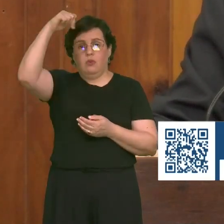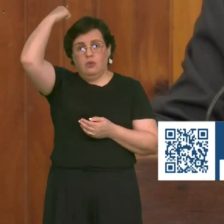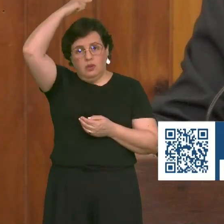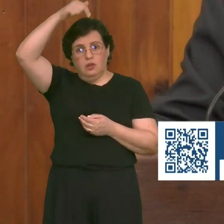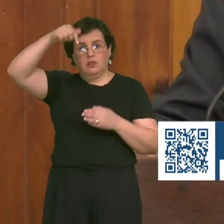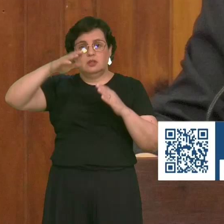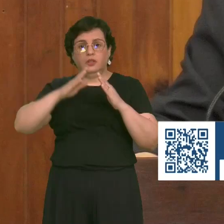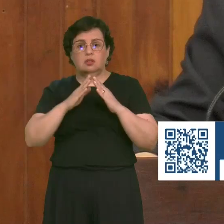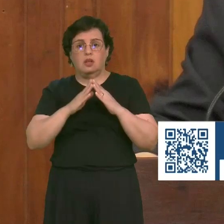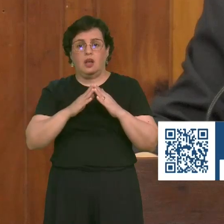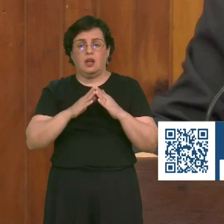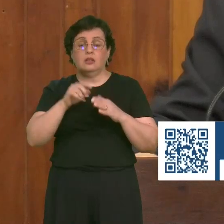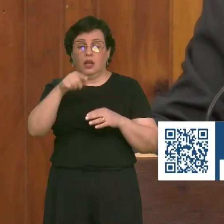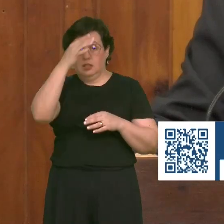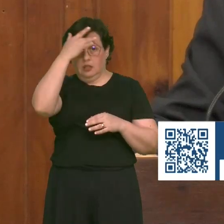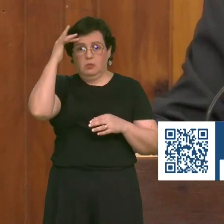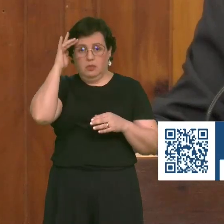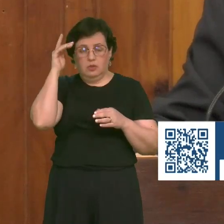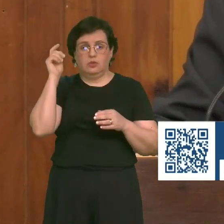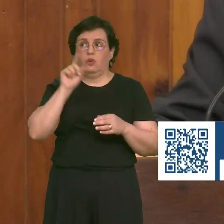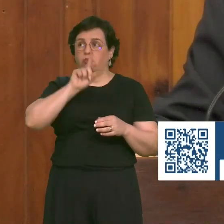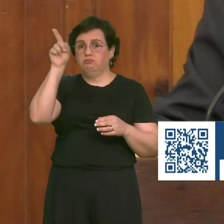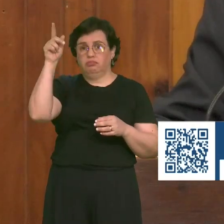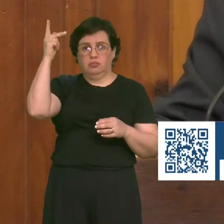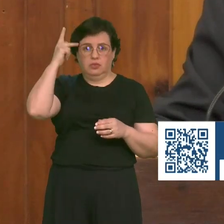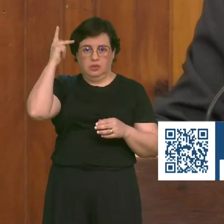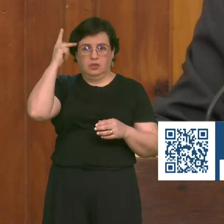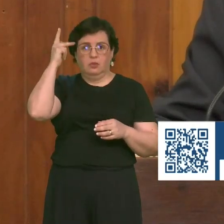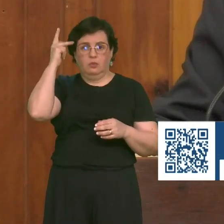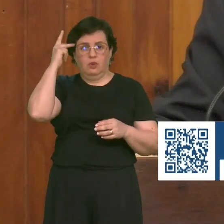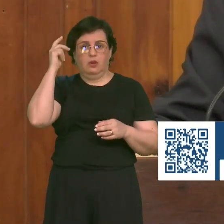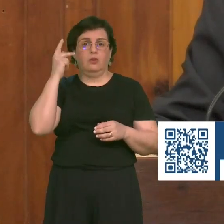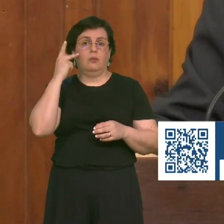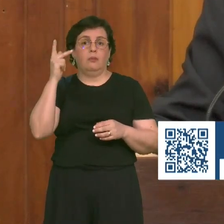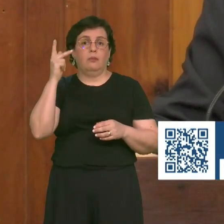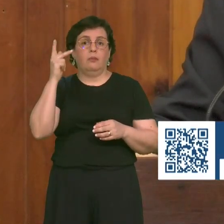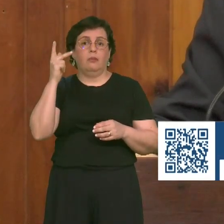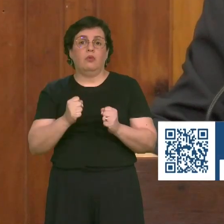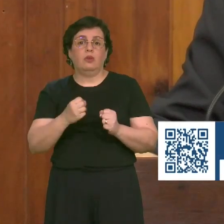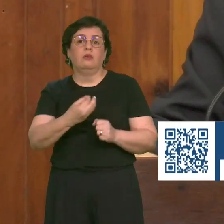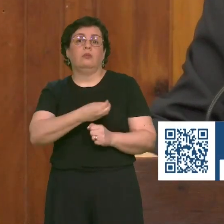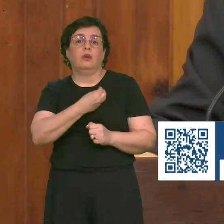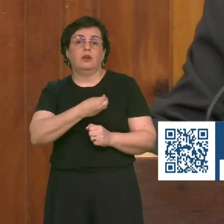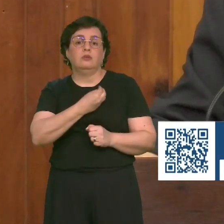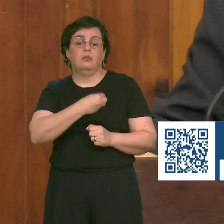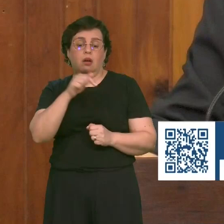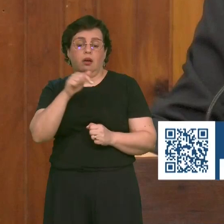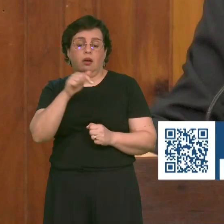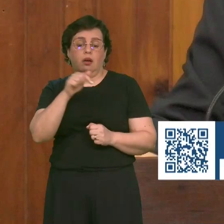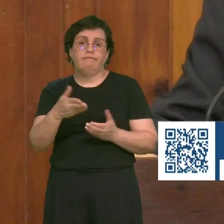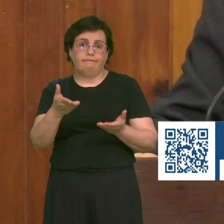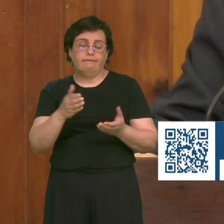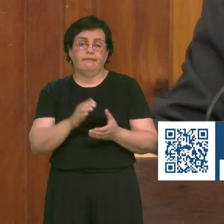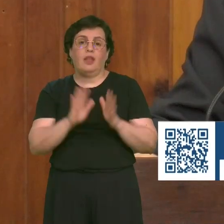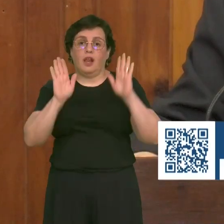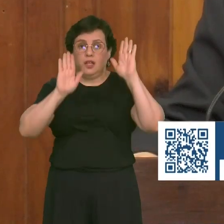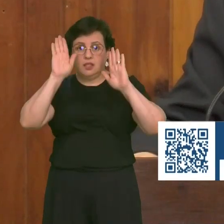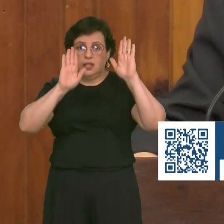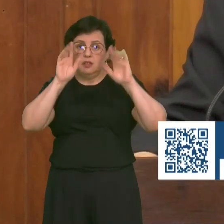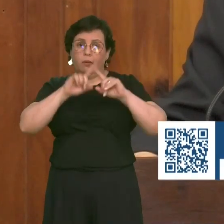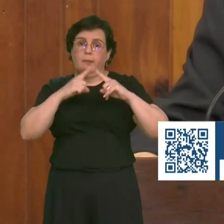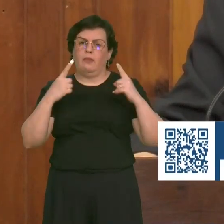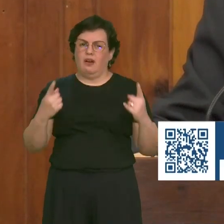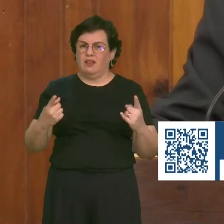é um short de São Paulo é uma pessoa de São Paulo para poder participar aqui disto né agora